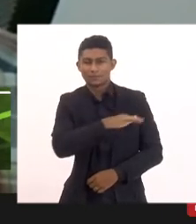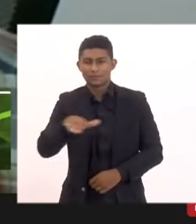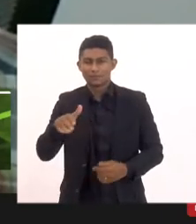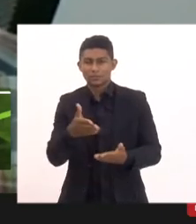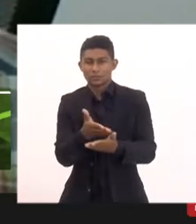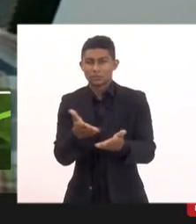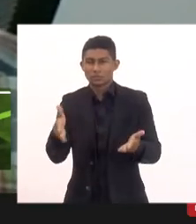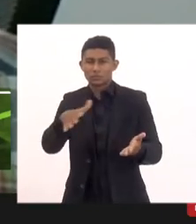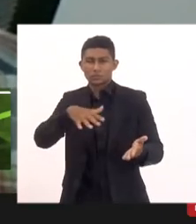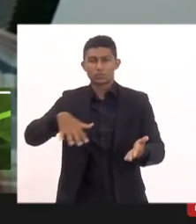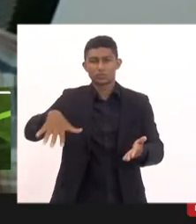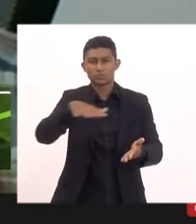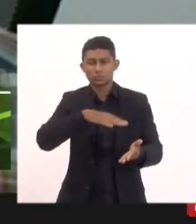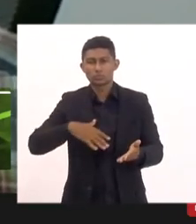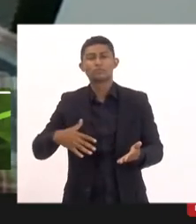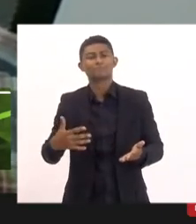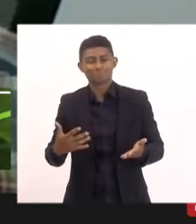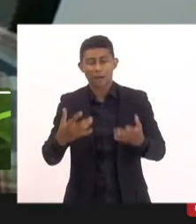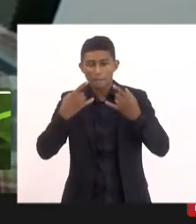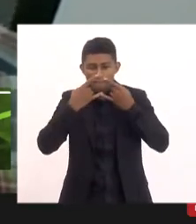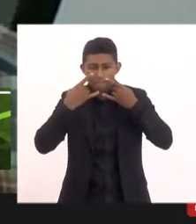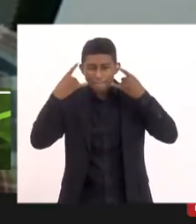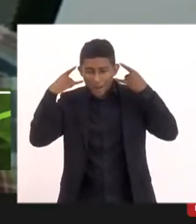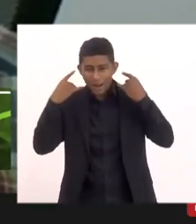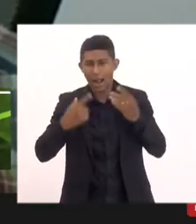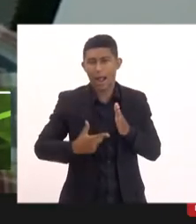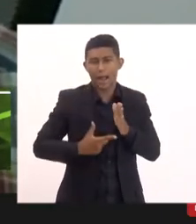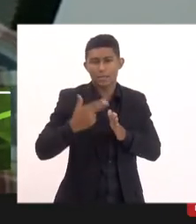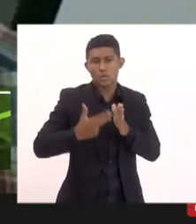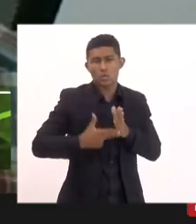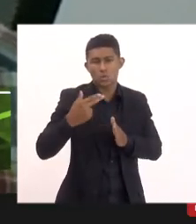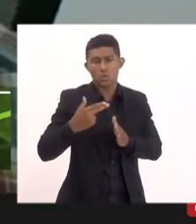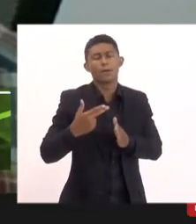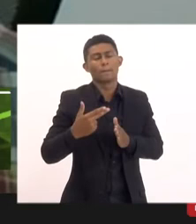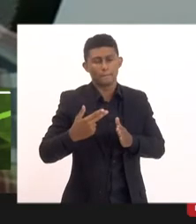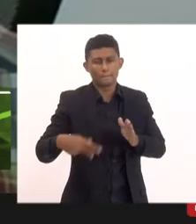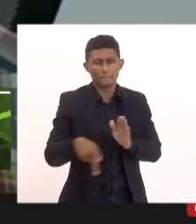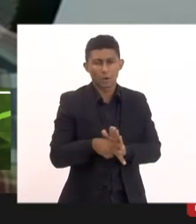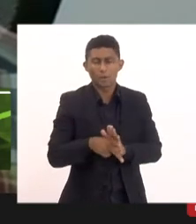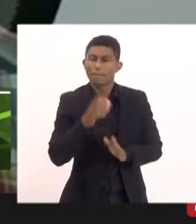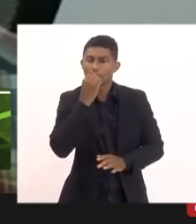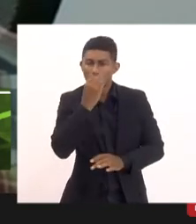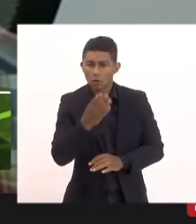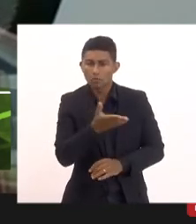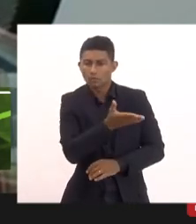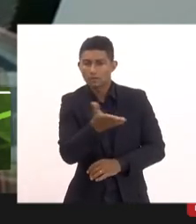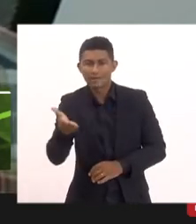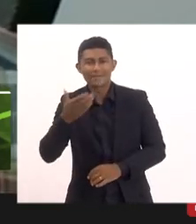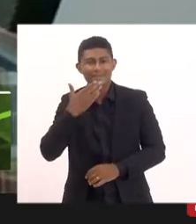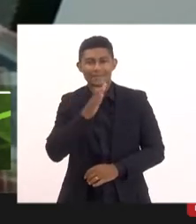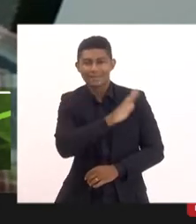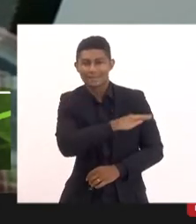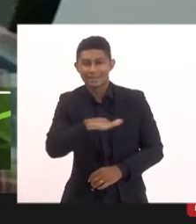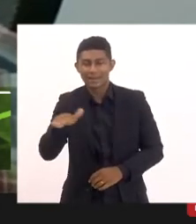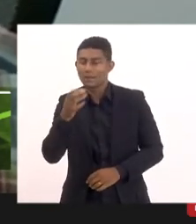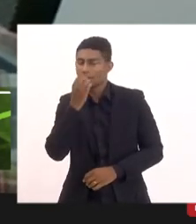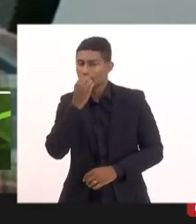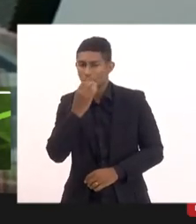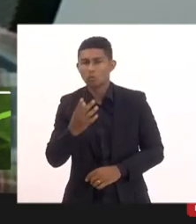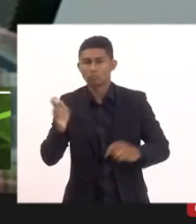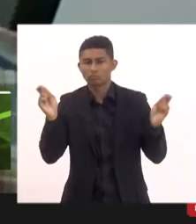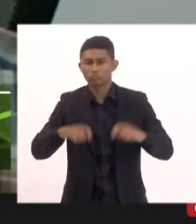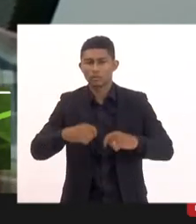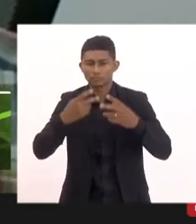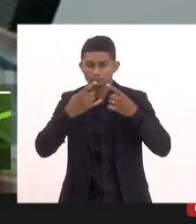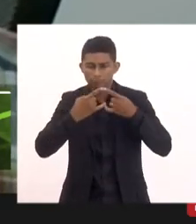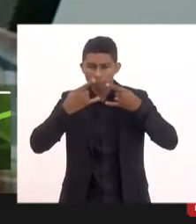tripla, né? Aquela cirúrgica mais confortável para a criança, somente acima de 5 anos. Adoção de grupos de